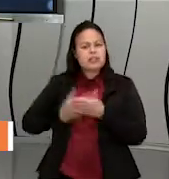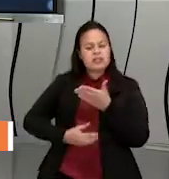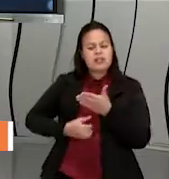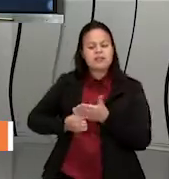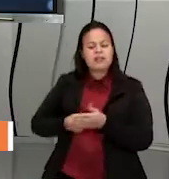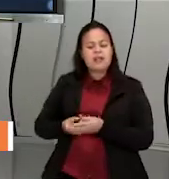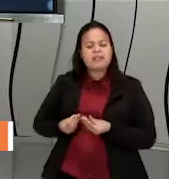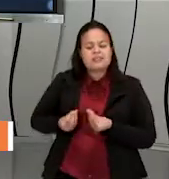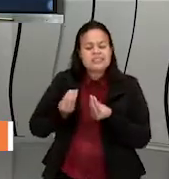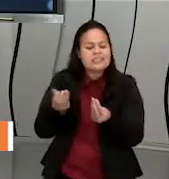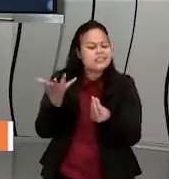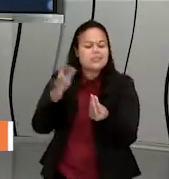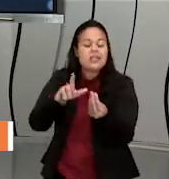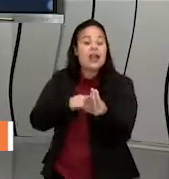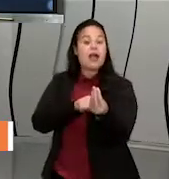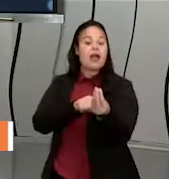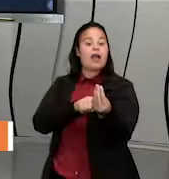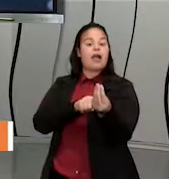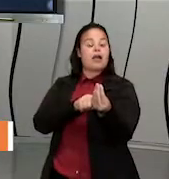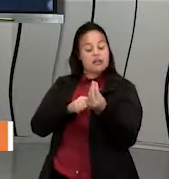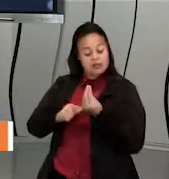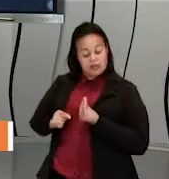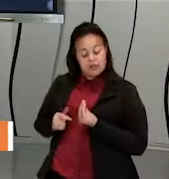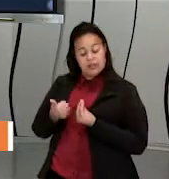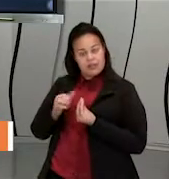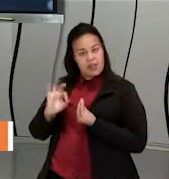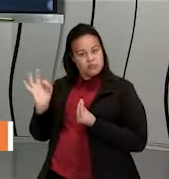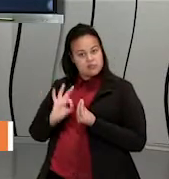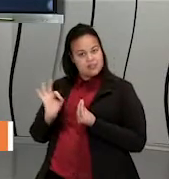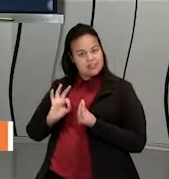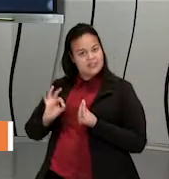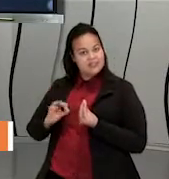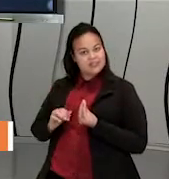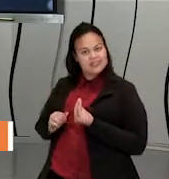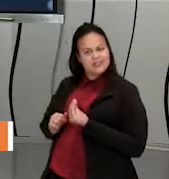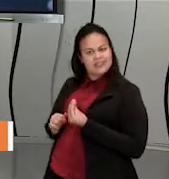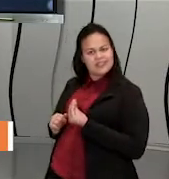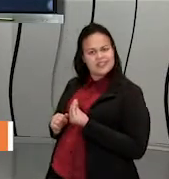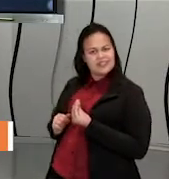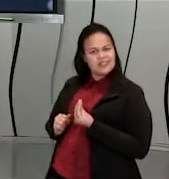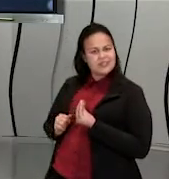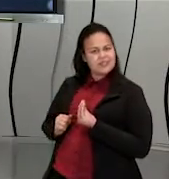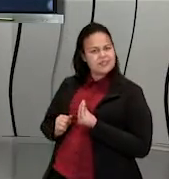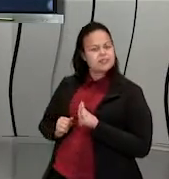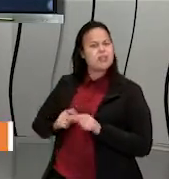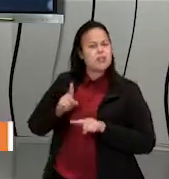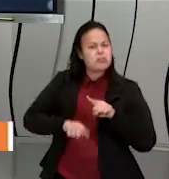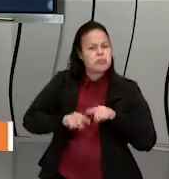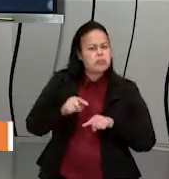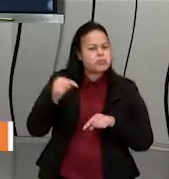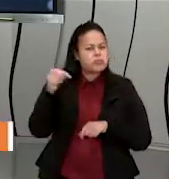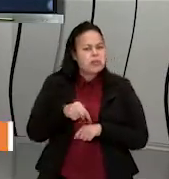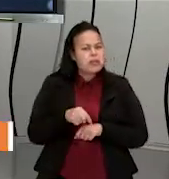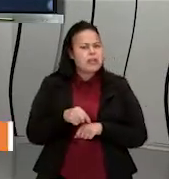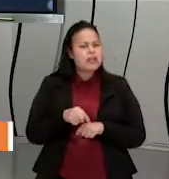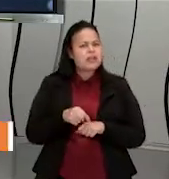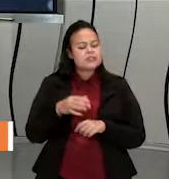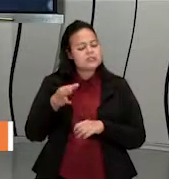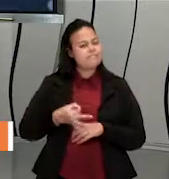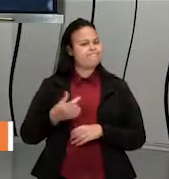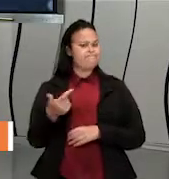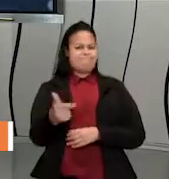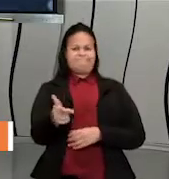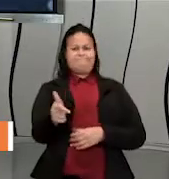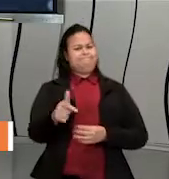vai devolver a mercadoria, ela fala, então eu vou te devolver os 10%, mas em cima do valor que você pagou, isso não vai dar certo,